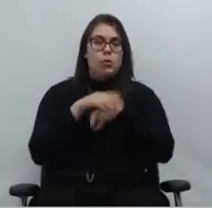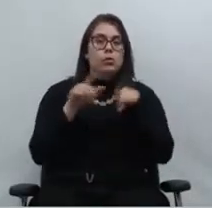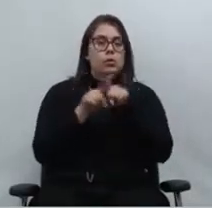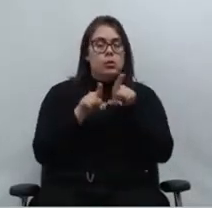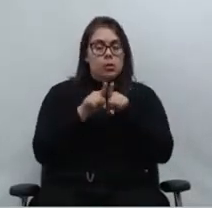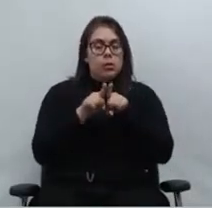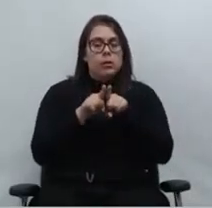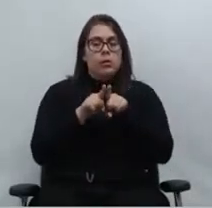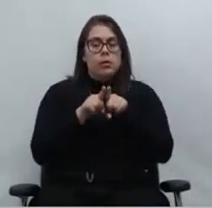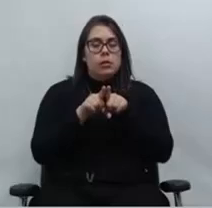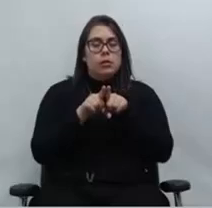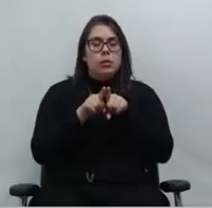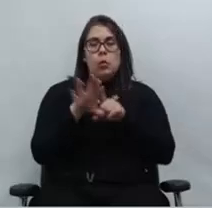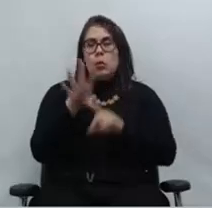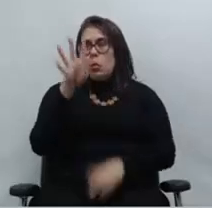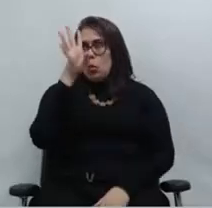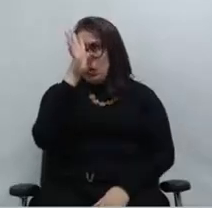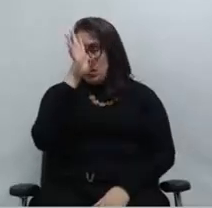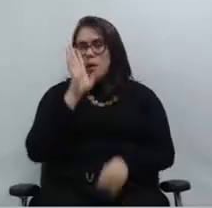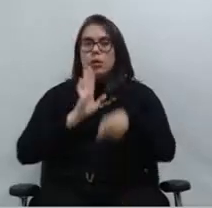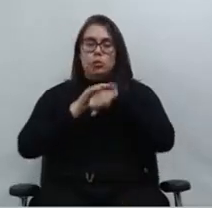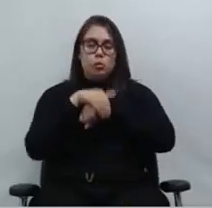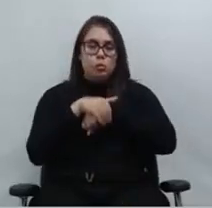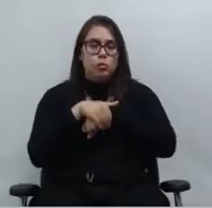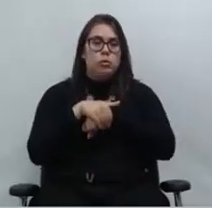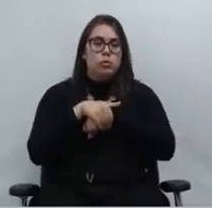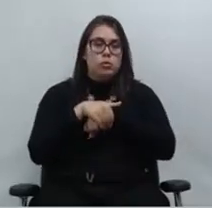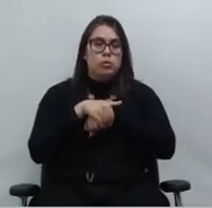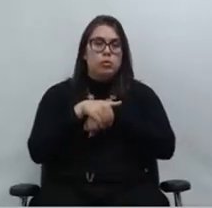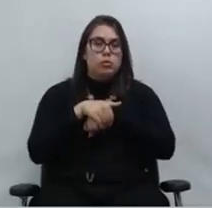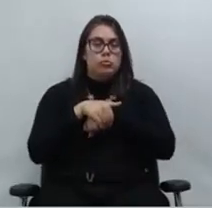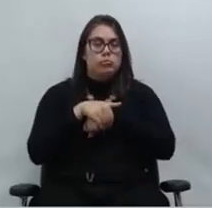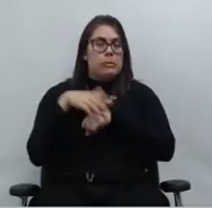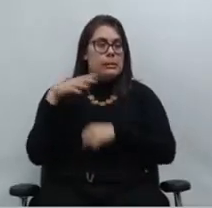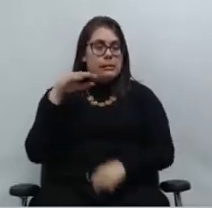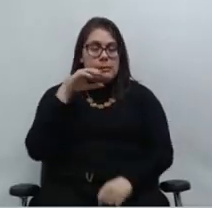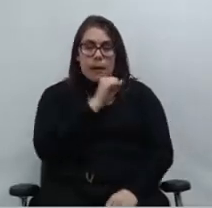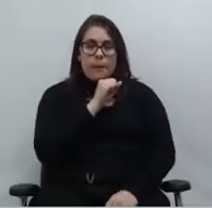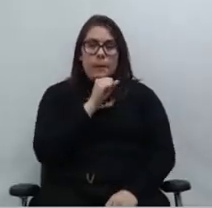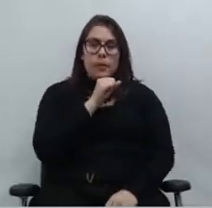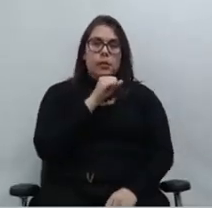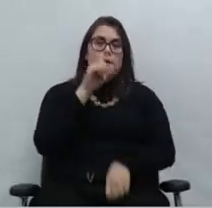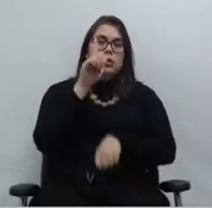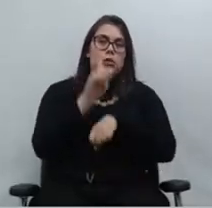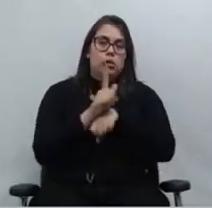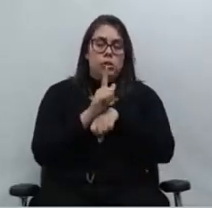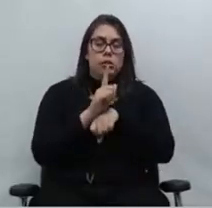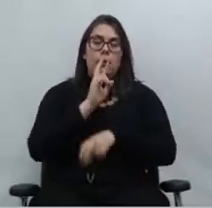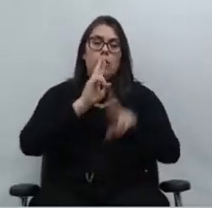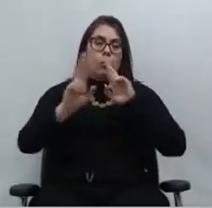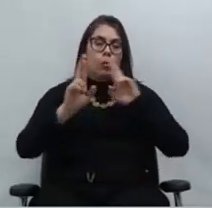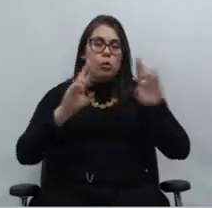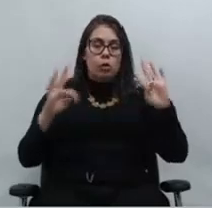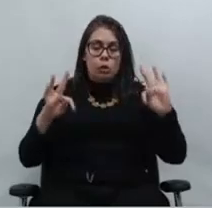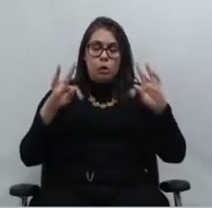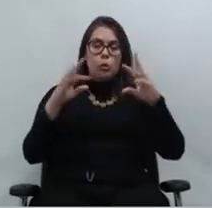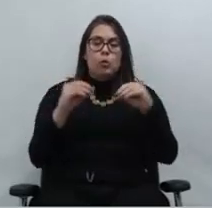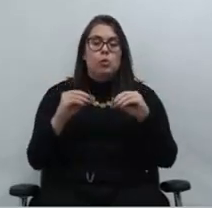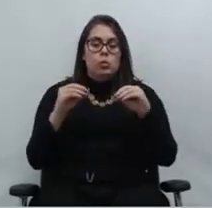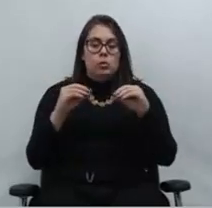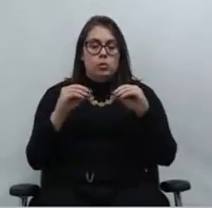na quinta-feira à noite e na quarta-feira à noite, de forma mais pronta possível. A gestão apresentará essas informações a todos e